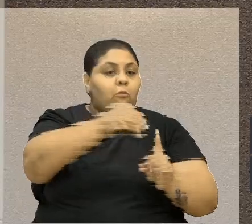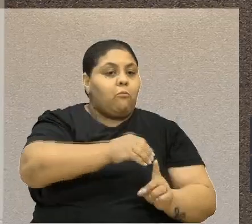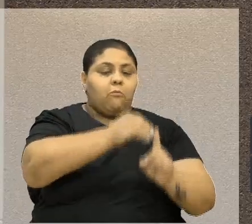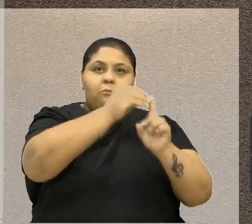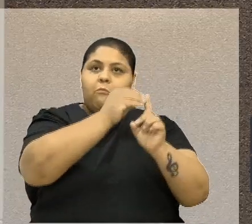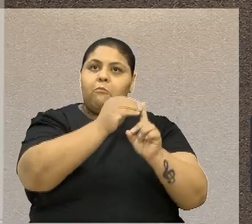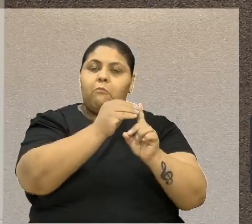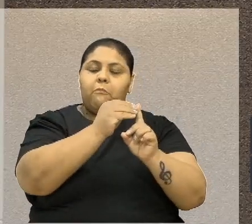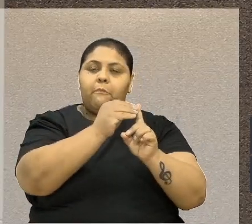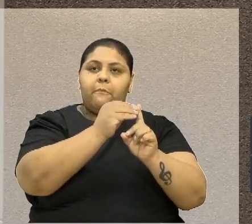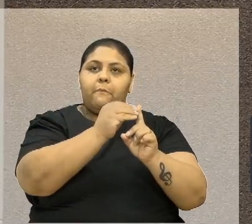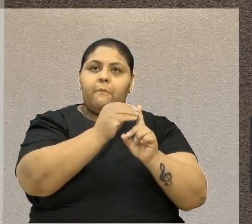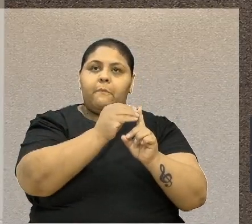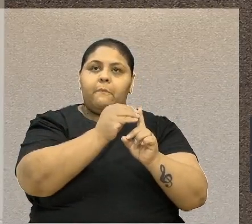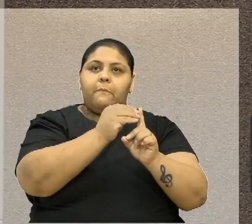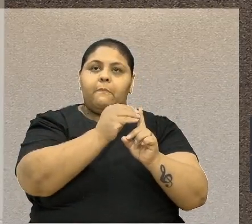de